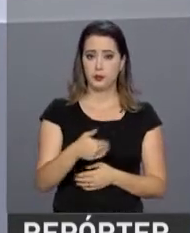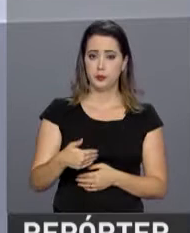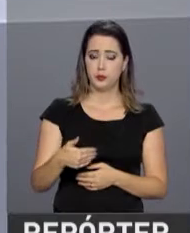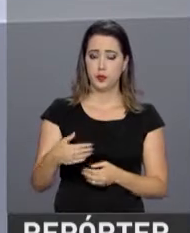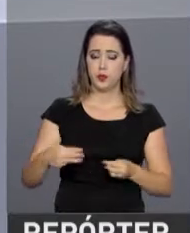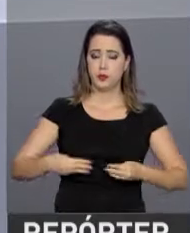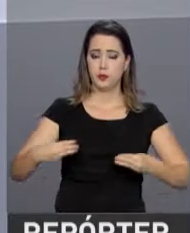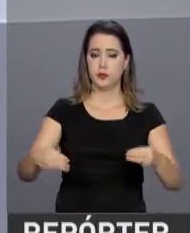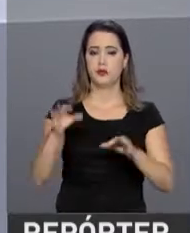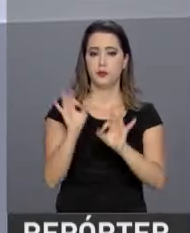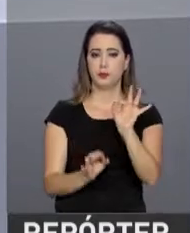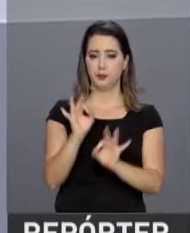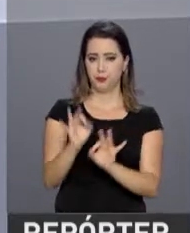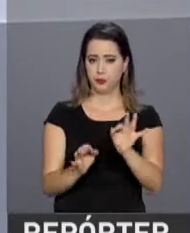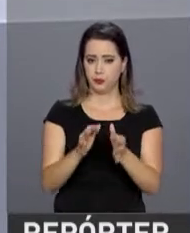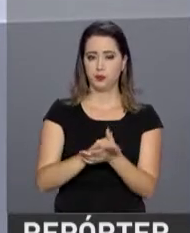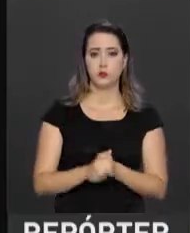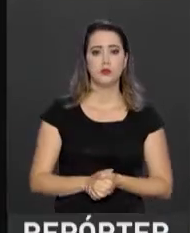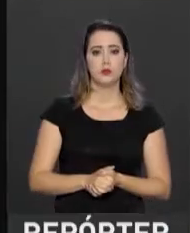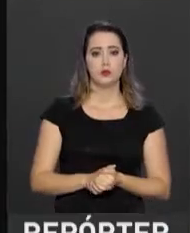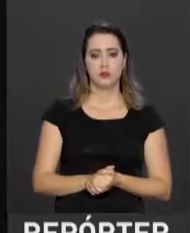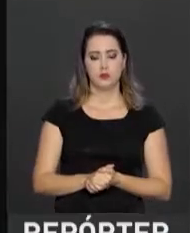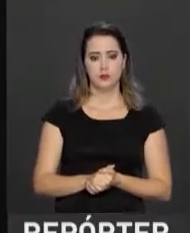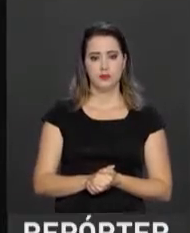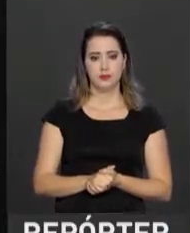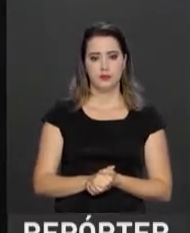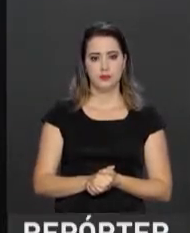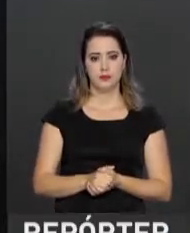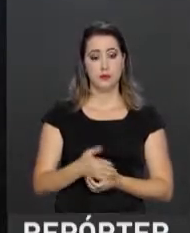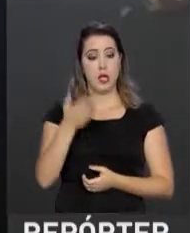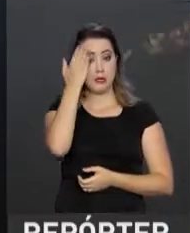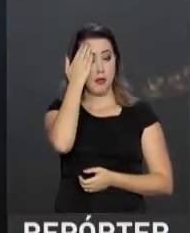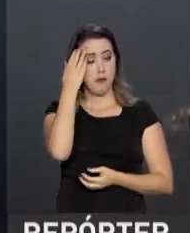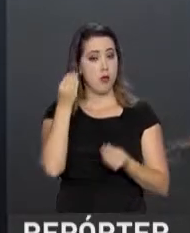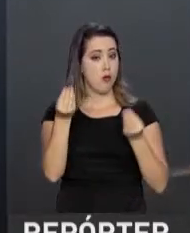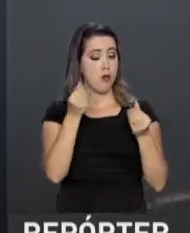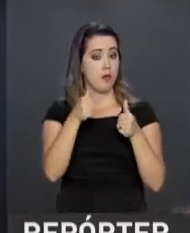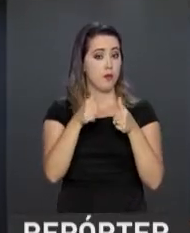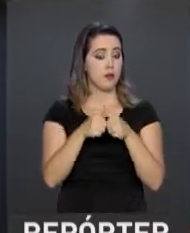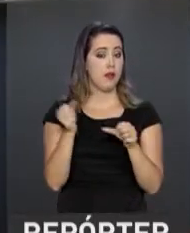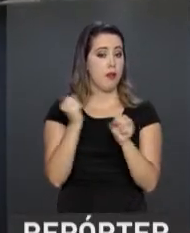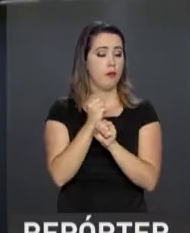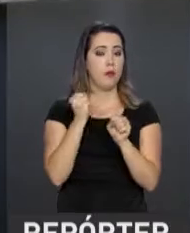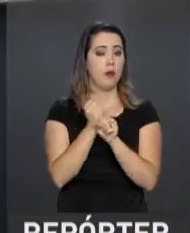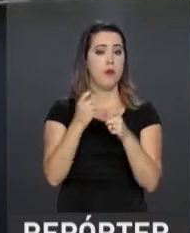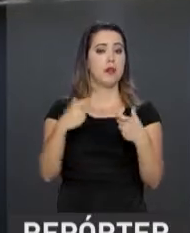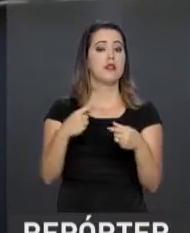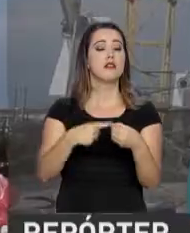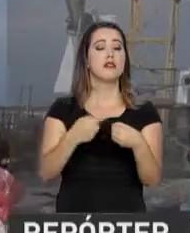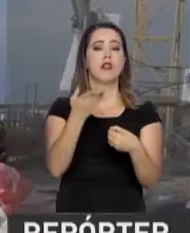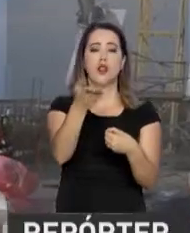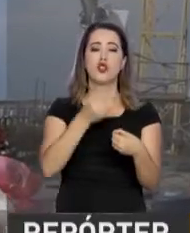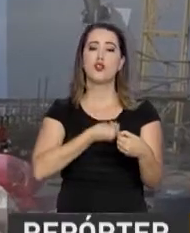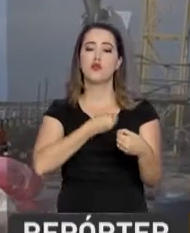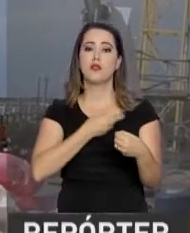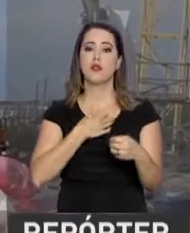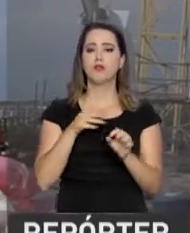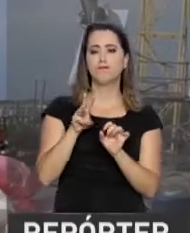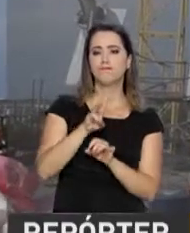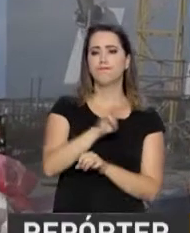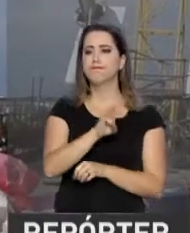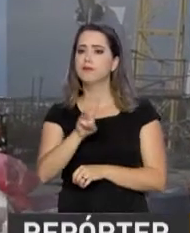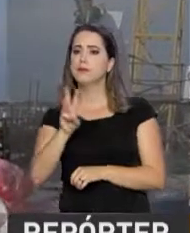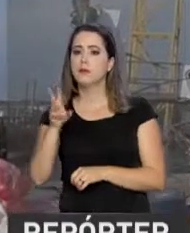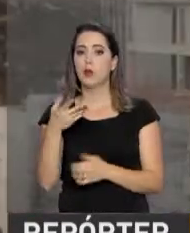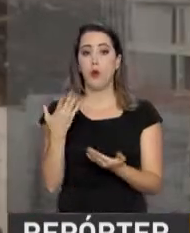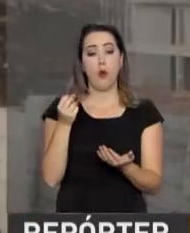pelo Ministério do Planejamento. Que tal saber como anda aquela obra do seu município pelo computador ou pela